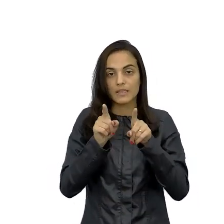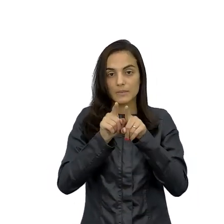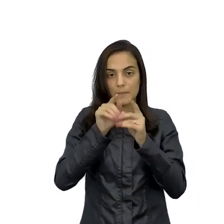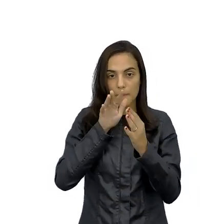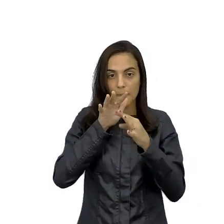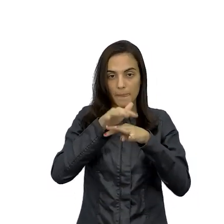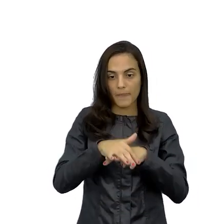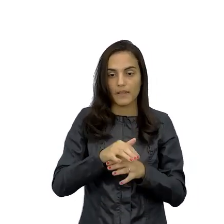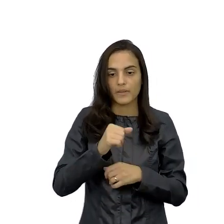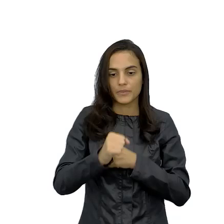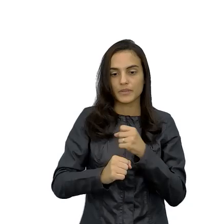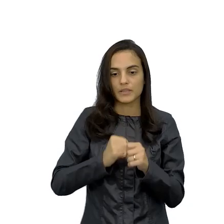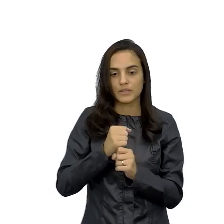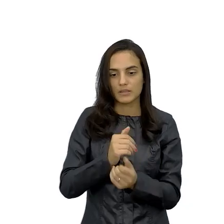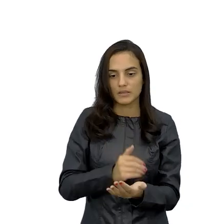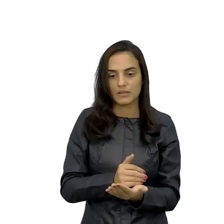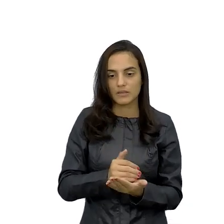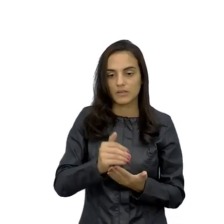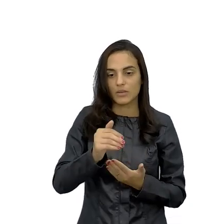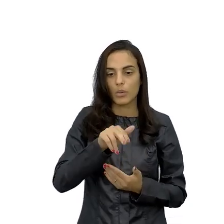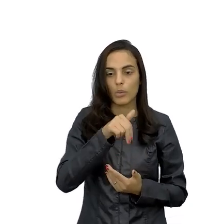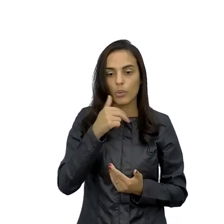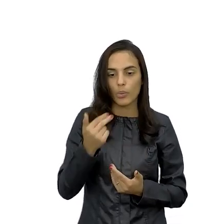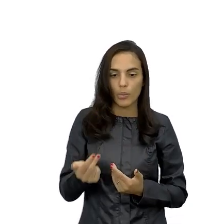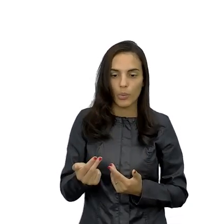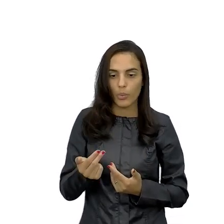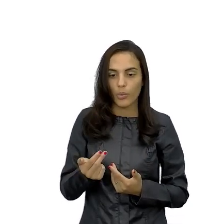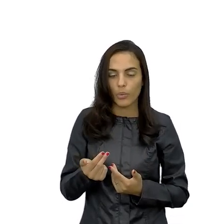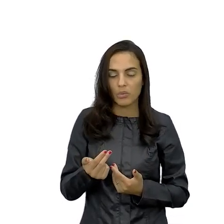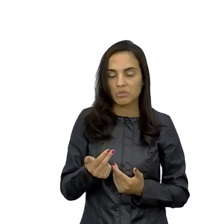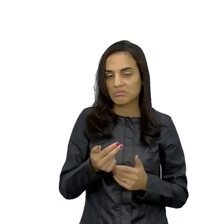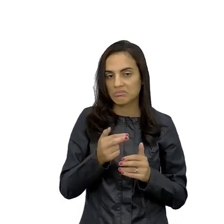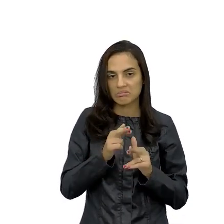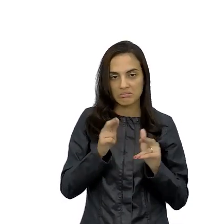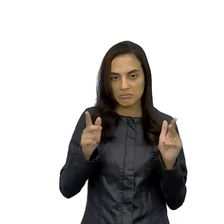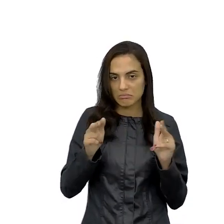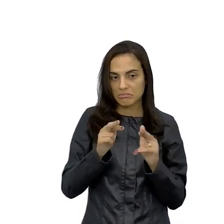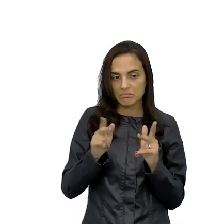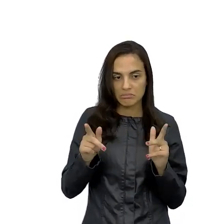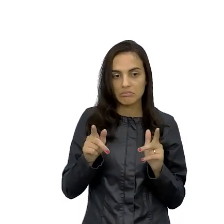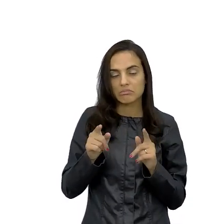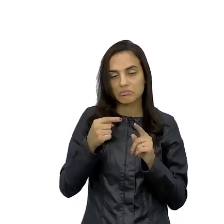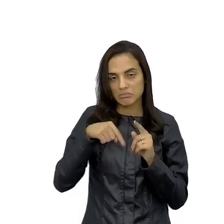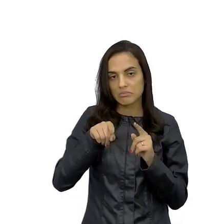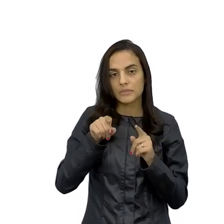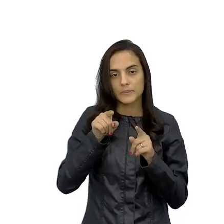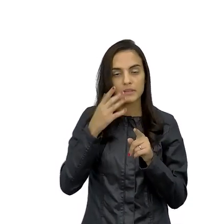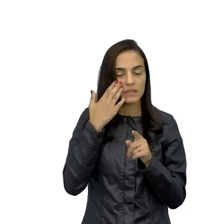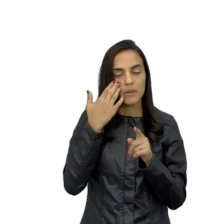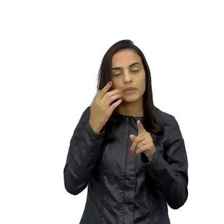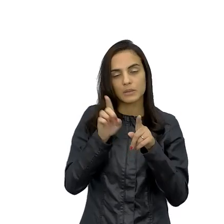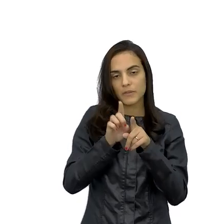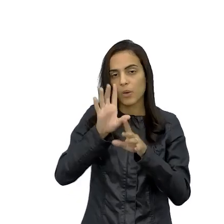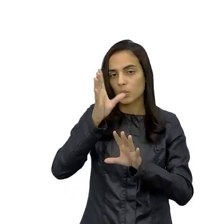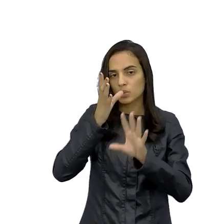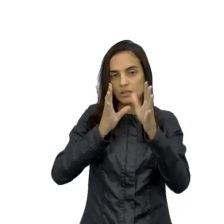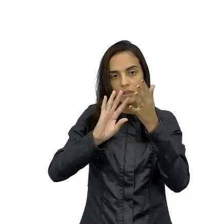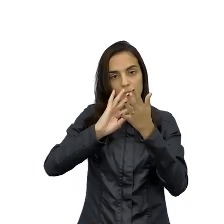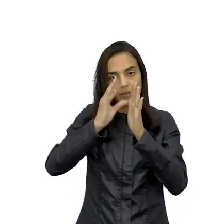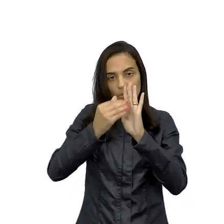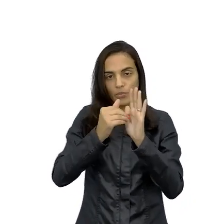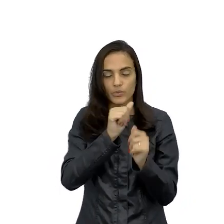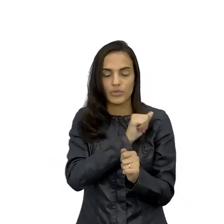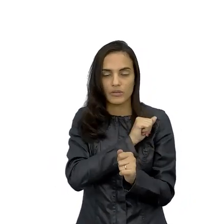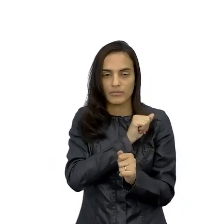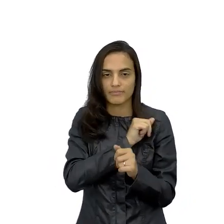matemática. Anos iniciais ou de séries. A gente sabe que também isso vai acontecer para todos os alunos